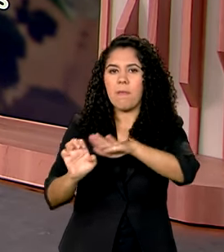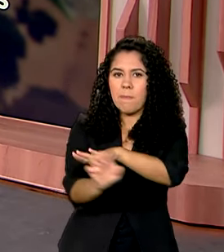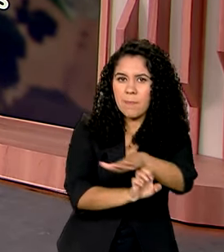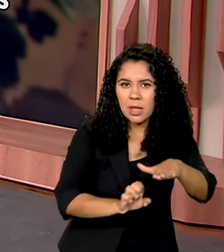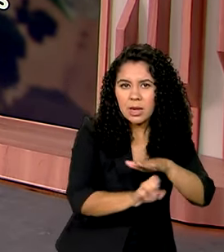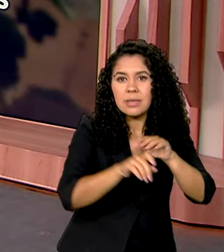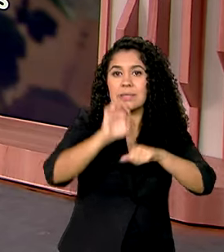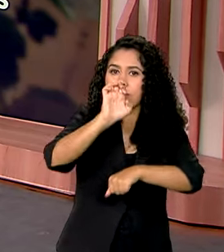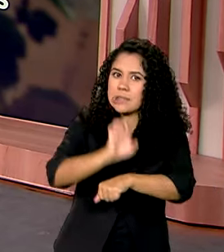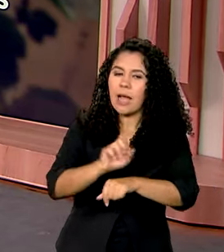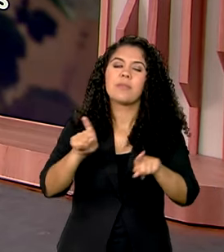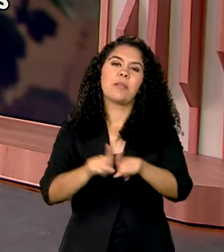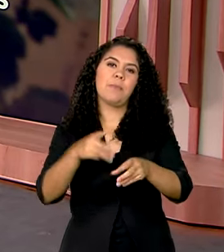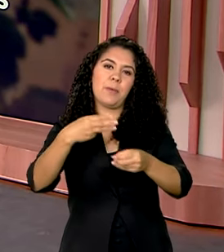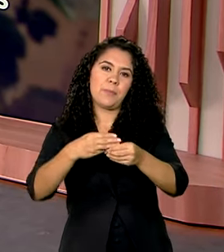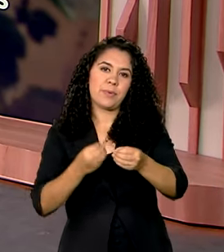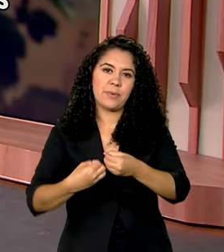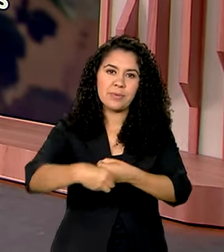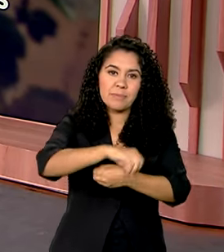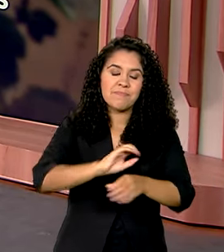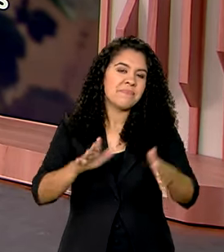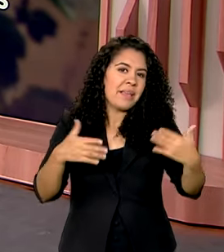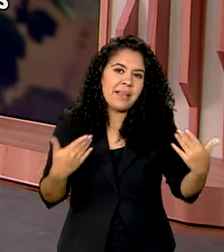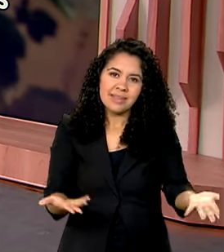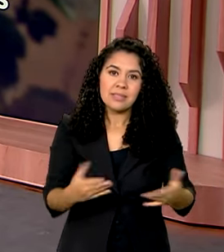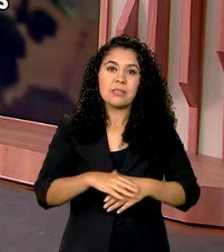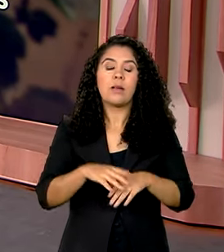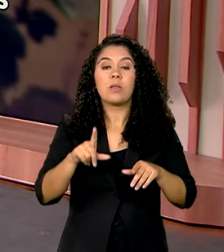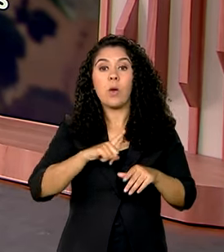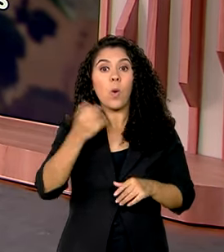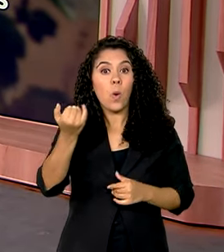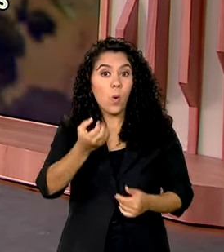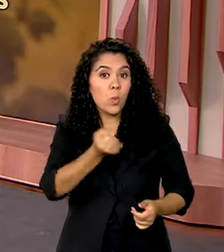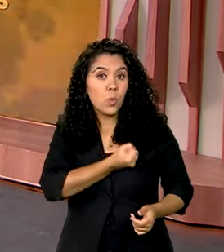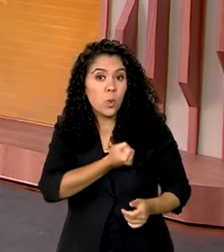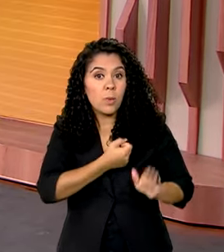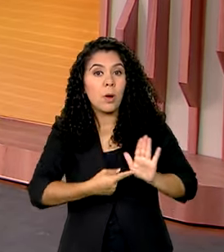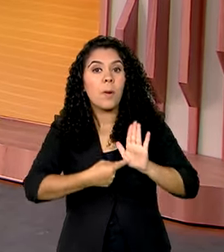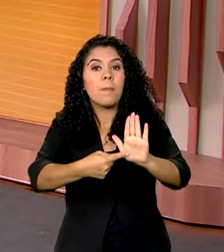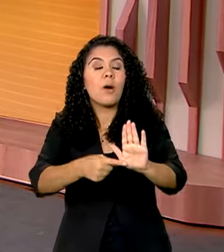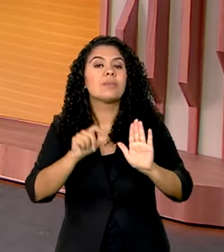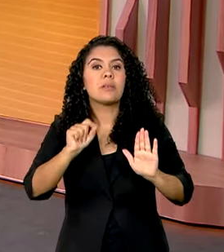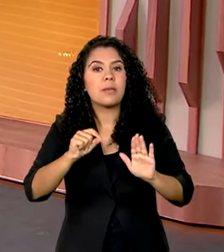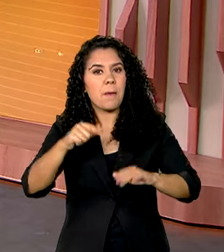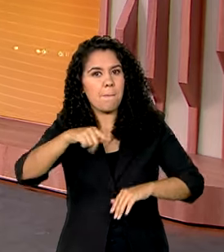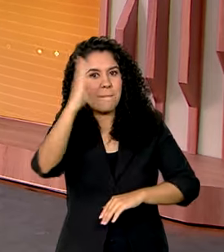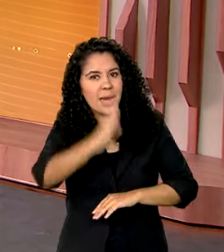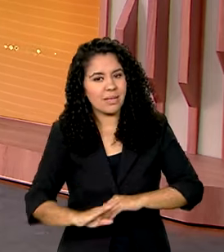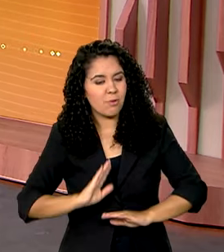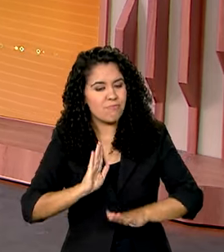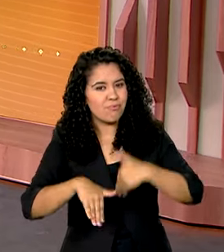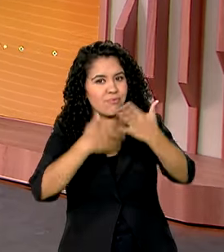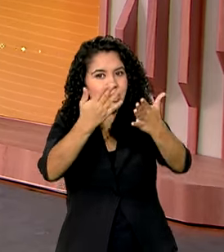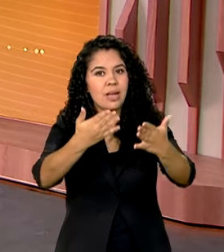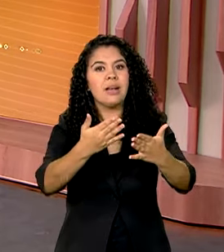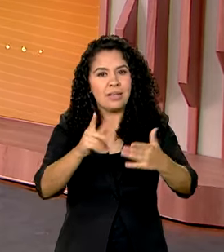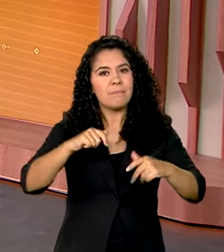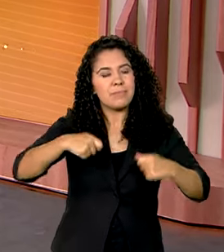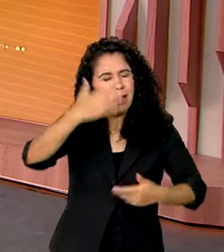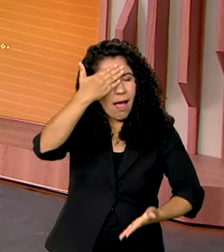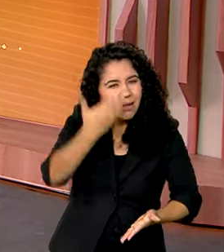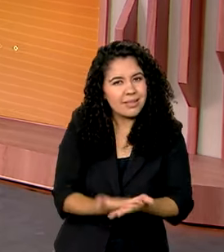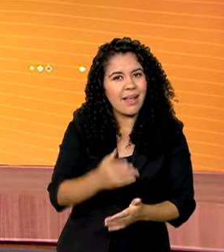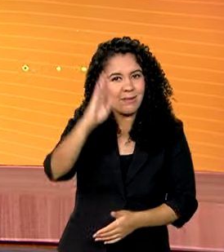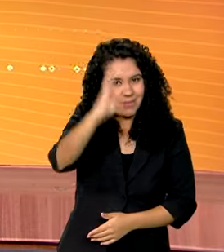empresas, o Estado e os municípios. É isso. Os números mostram que o país está avançando e a gente não pode deixar de ter fé no